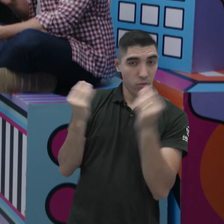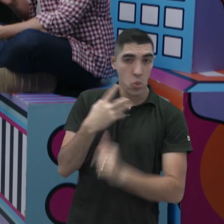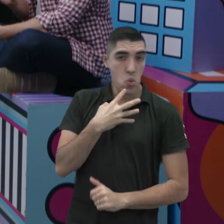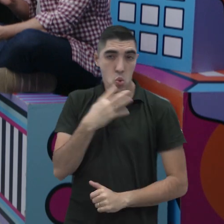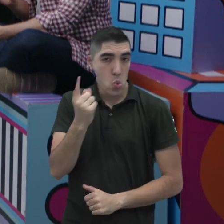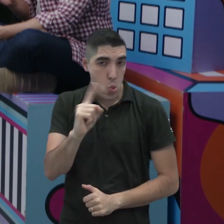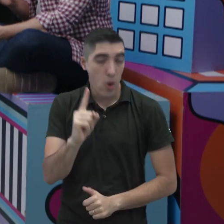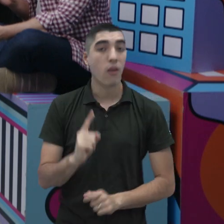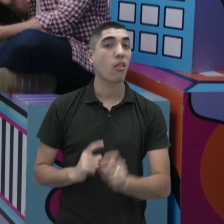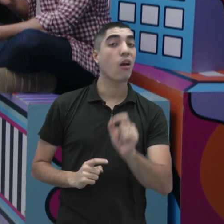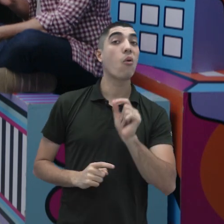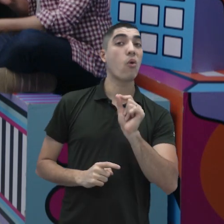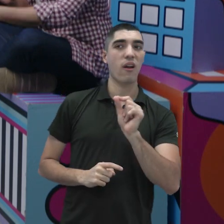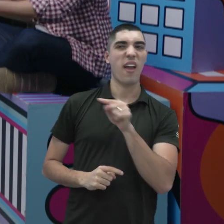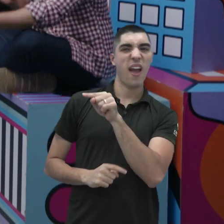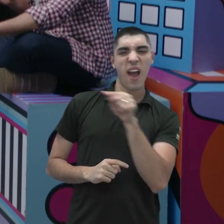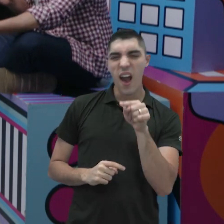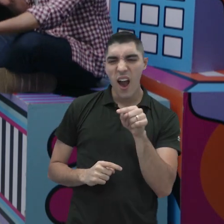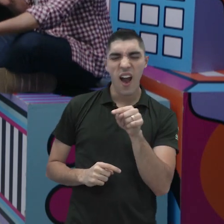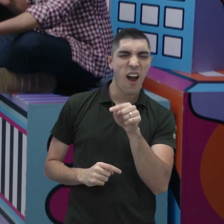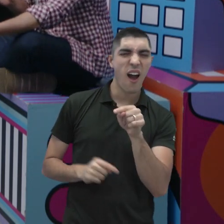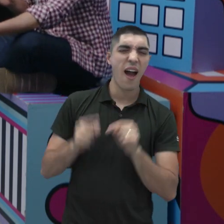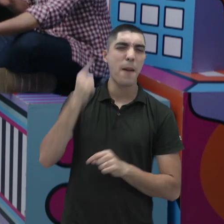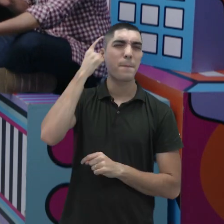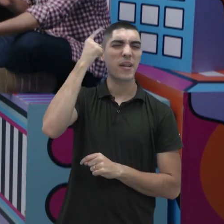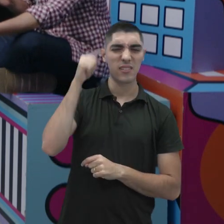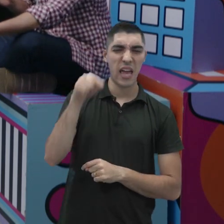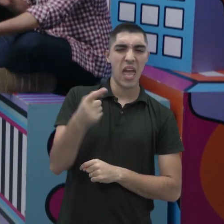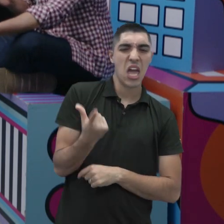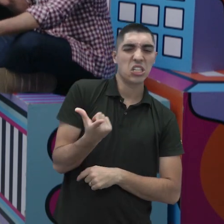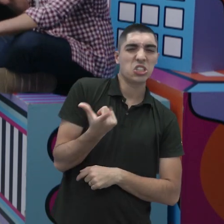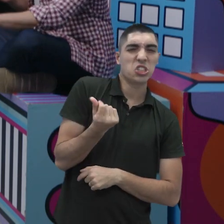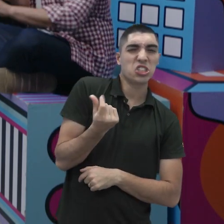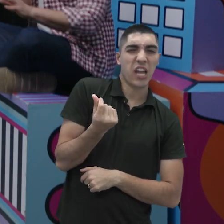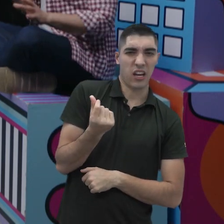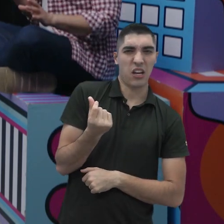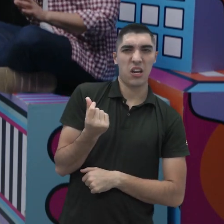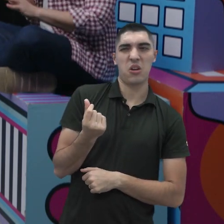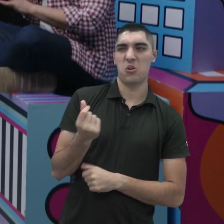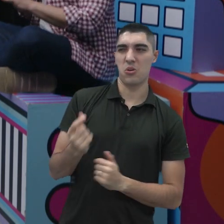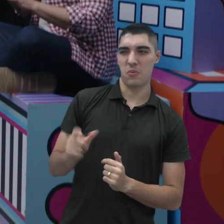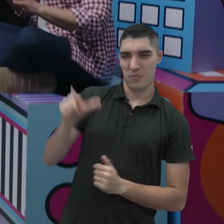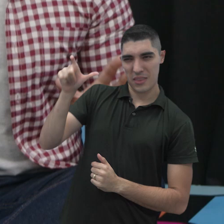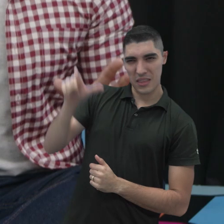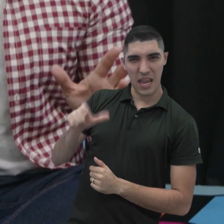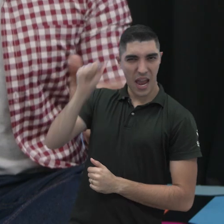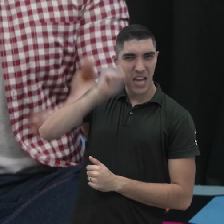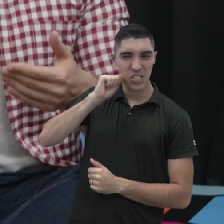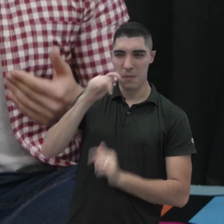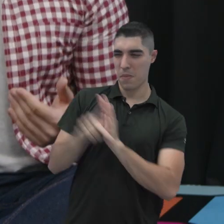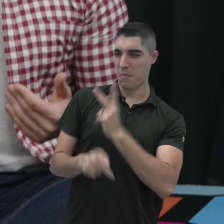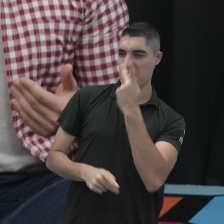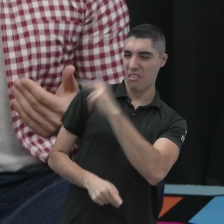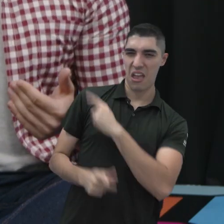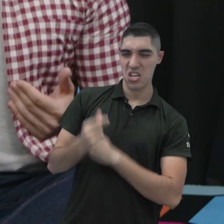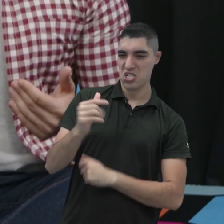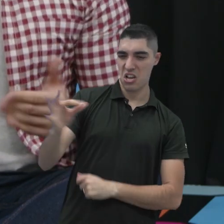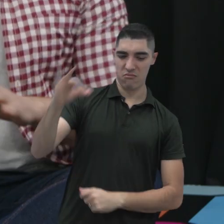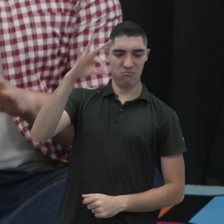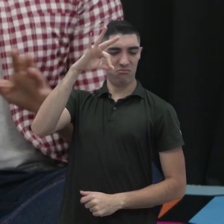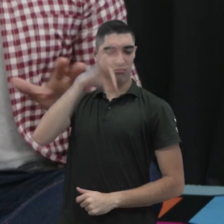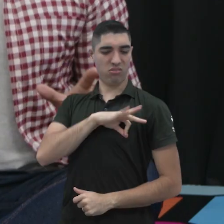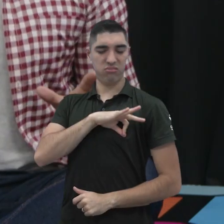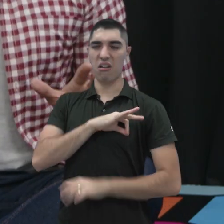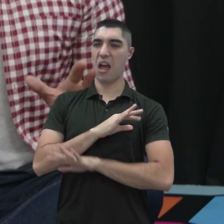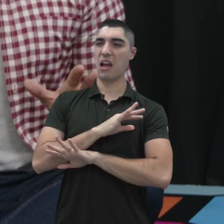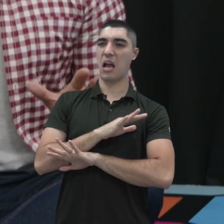respeito dessas leis que acabam levando adiante essa informação de que é um dinheiro que o artista ou o produtor cultural vai embolsar e que vai